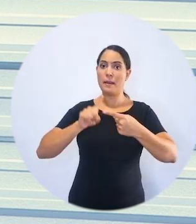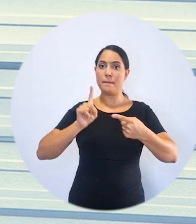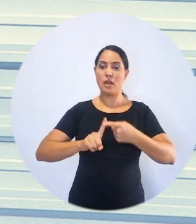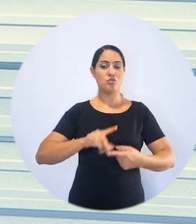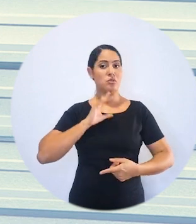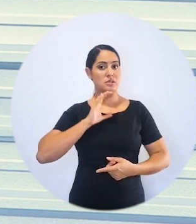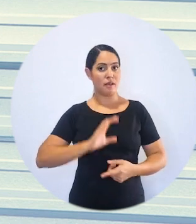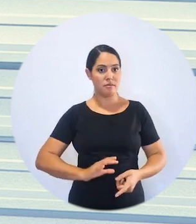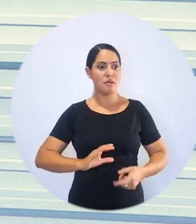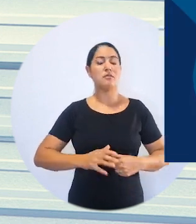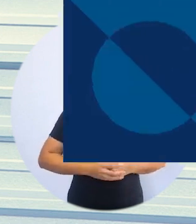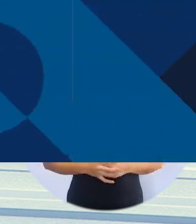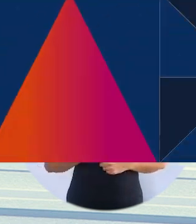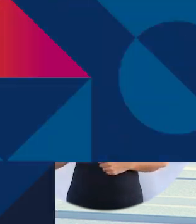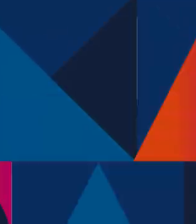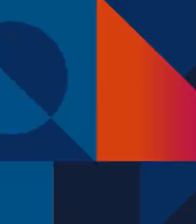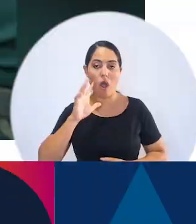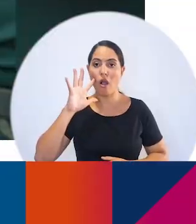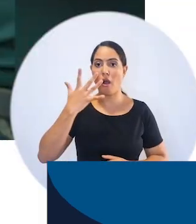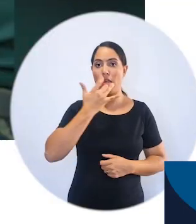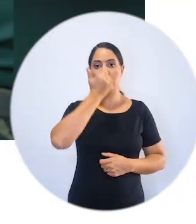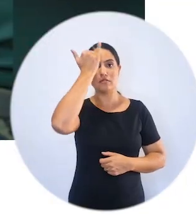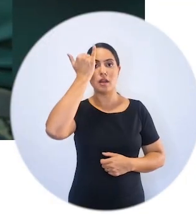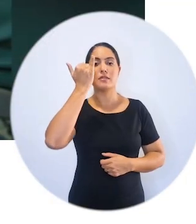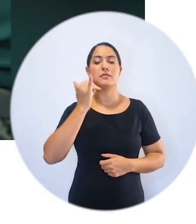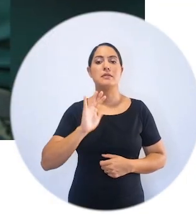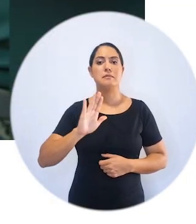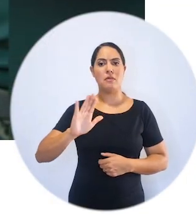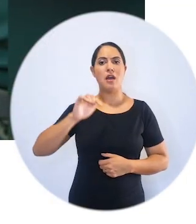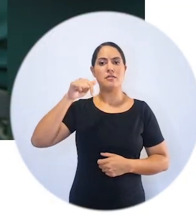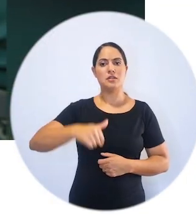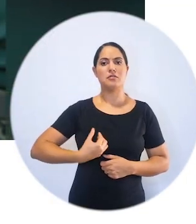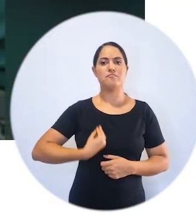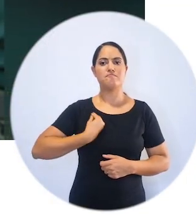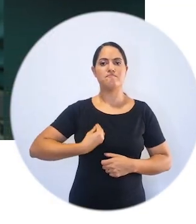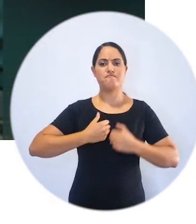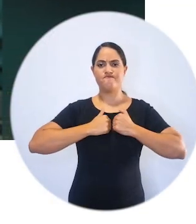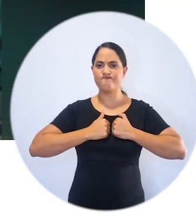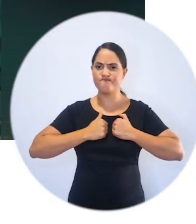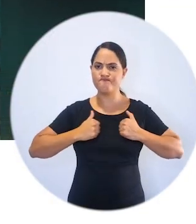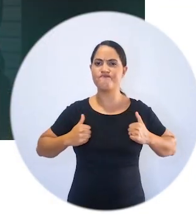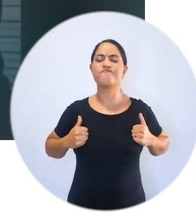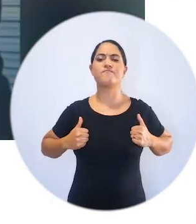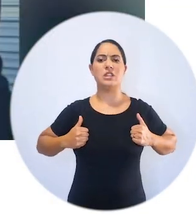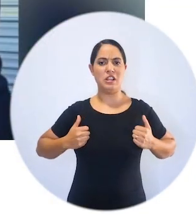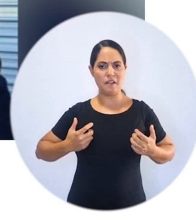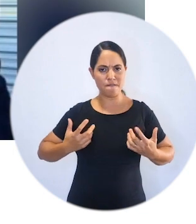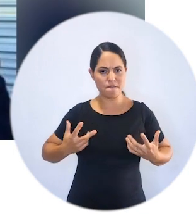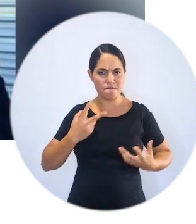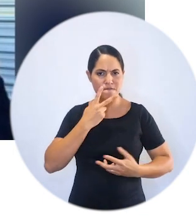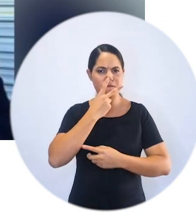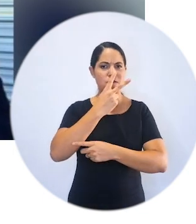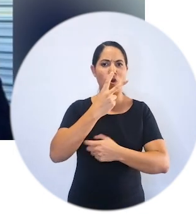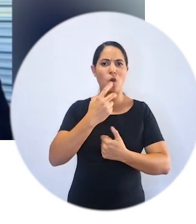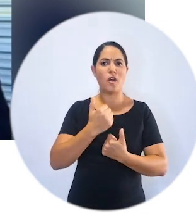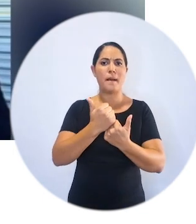Advocacia e da Cidadania brasileira. Quero reconhecer a bravura A bravura de quem, em meio à